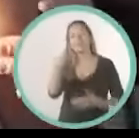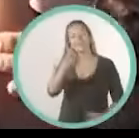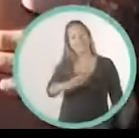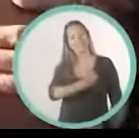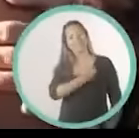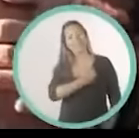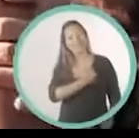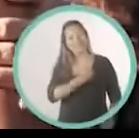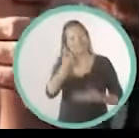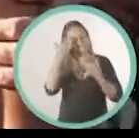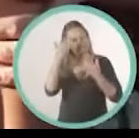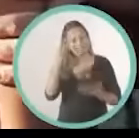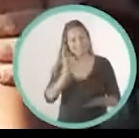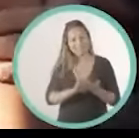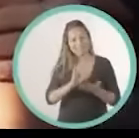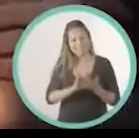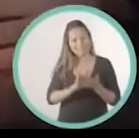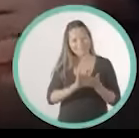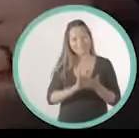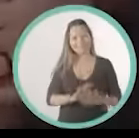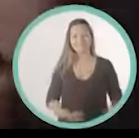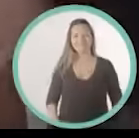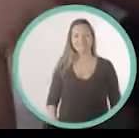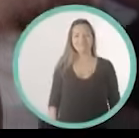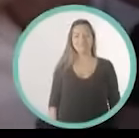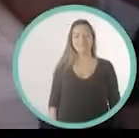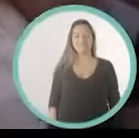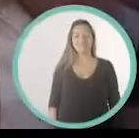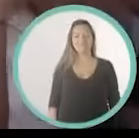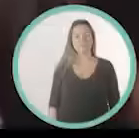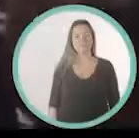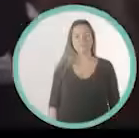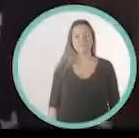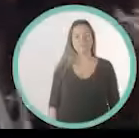Obrigado por ter vindo mais uma vez.